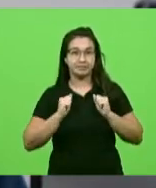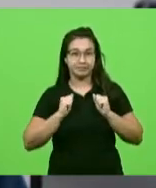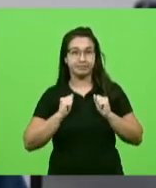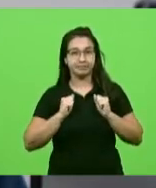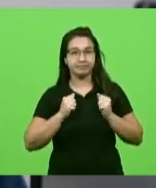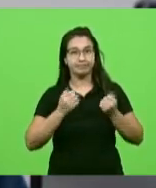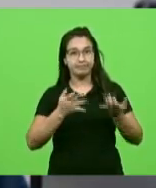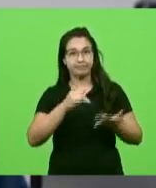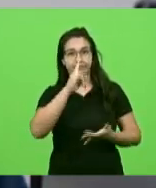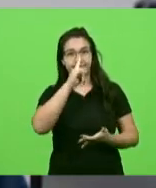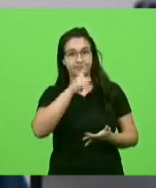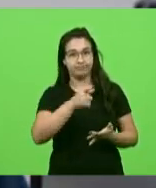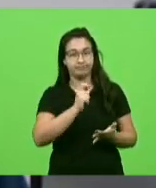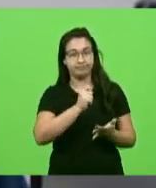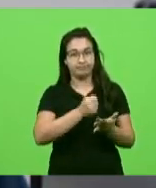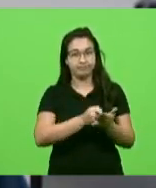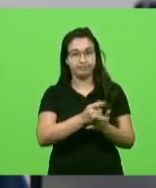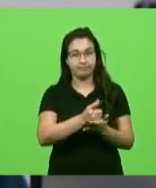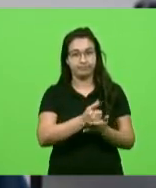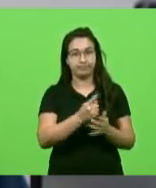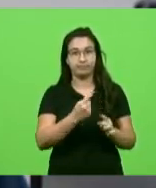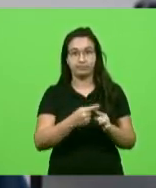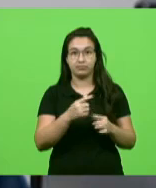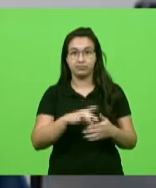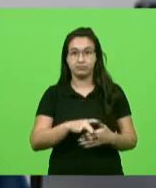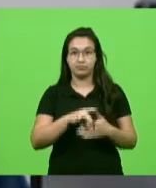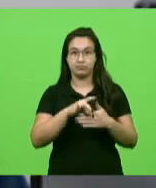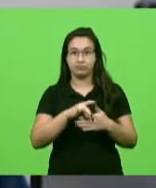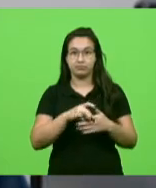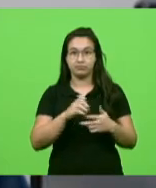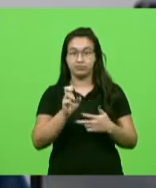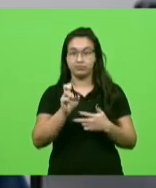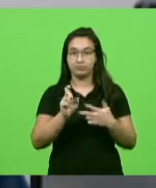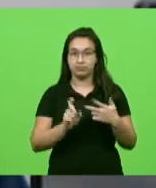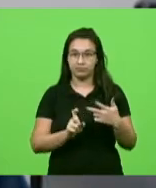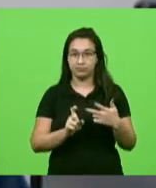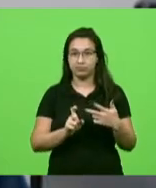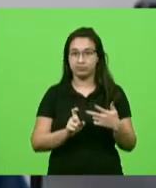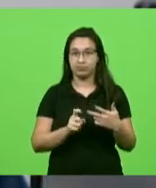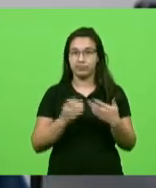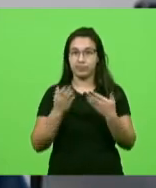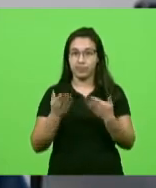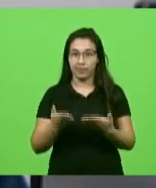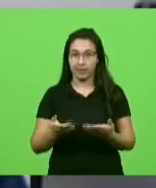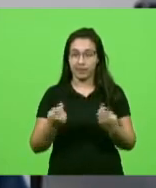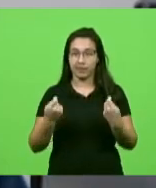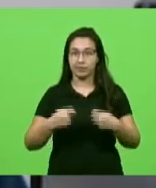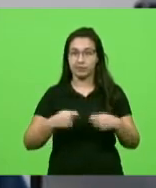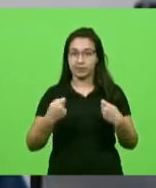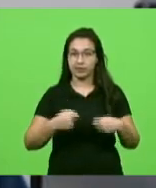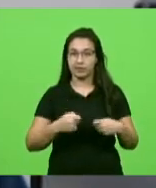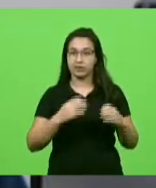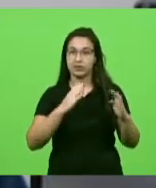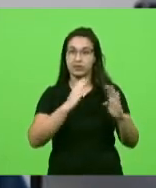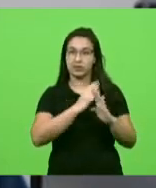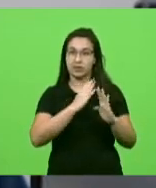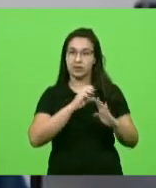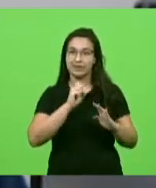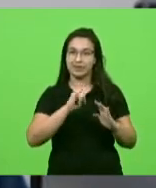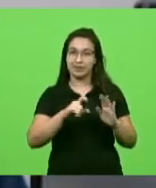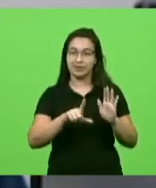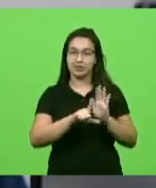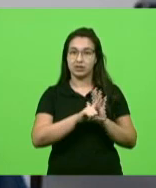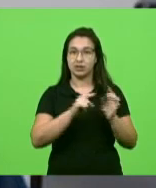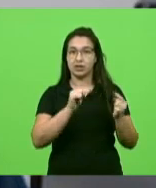essa relação e regulada a despesa já que como chefe de Poder Executivo ou pedir e intervir para que fossem observadas as disposições